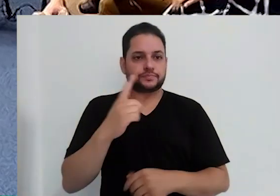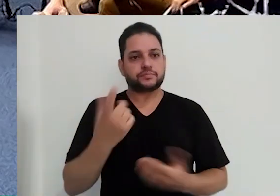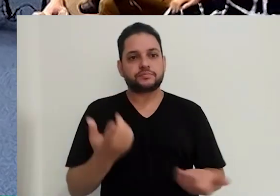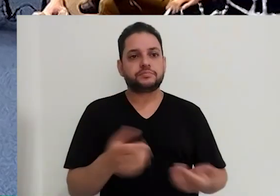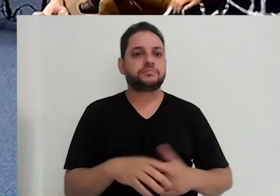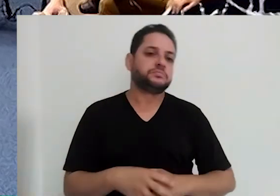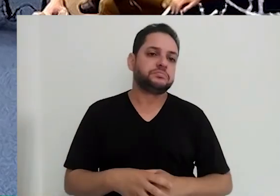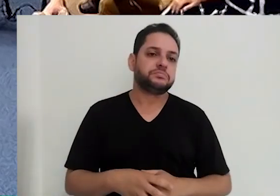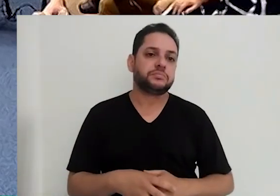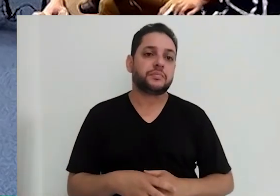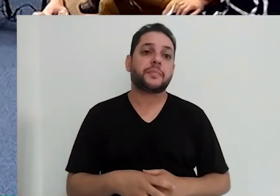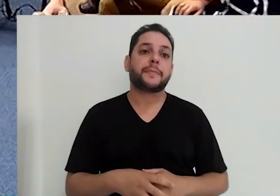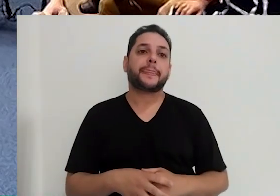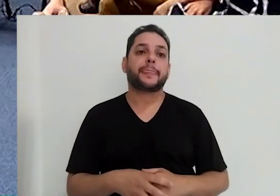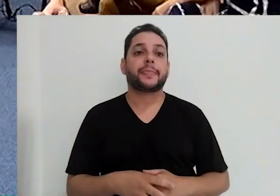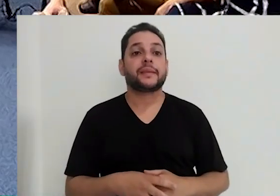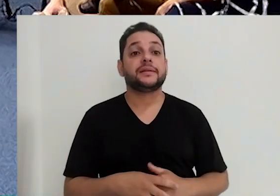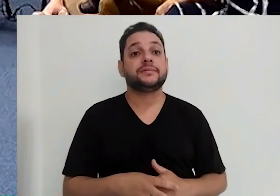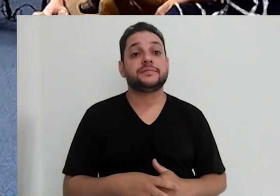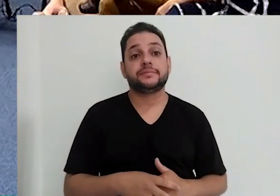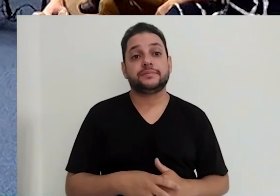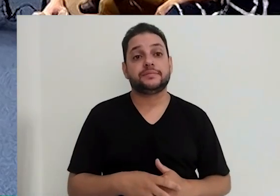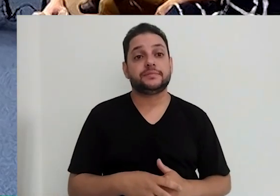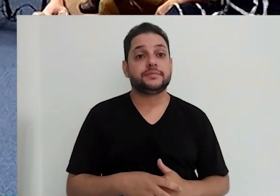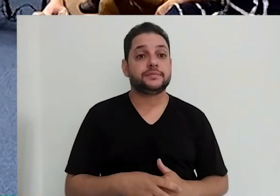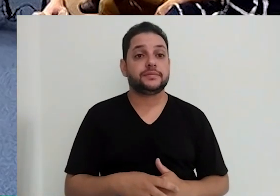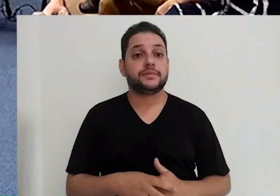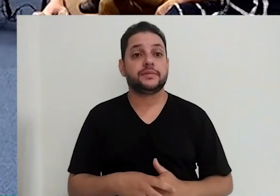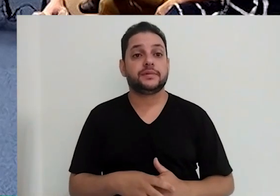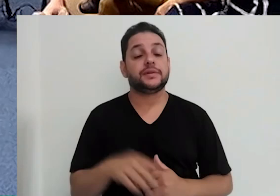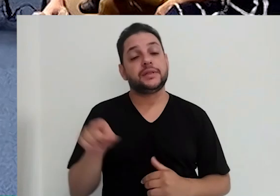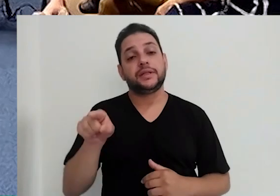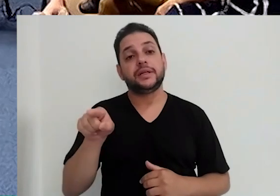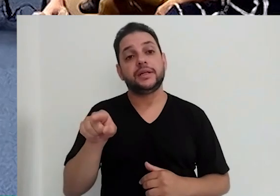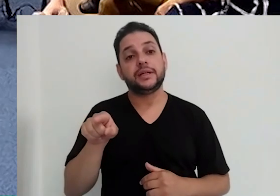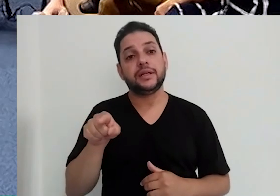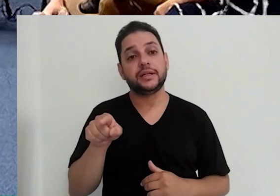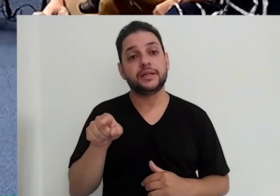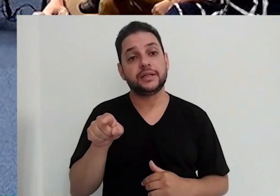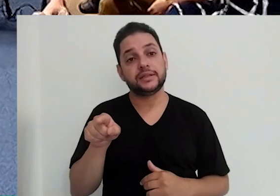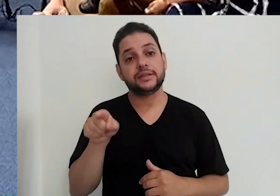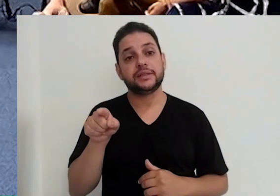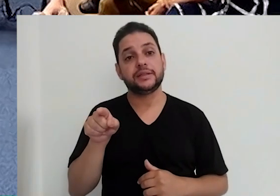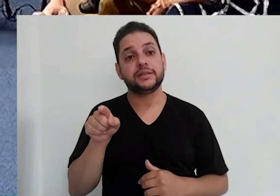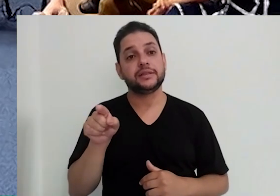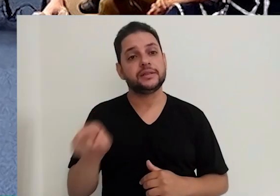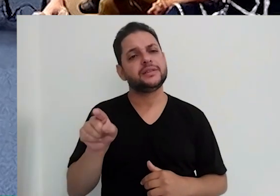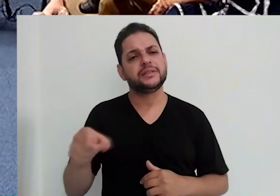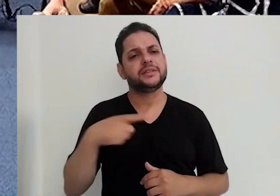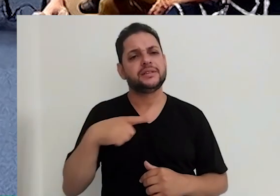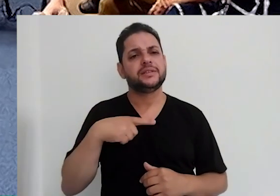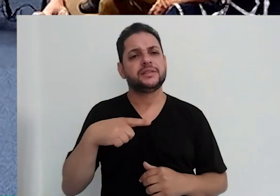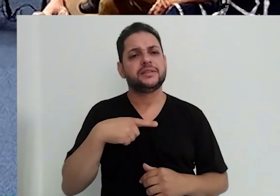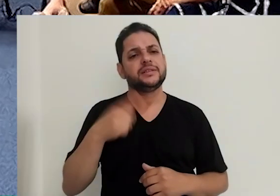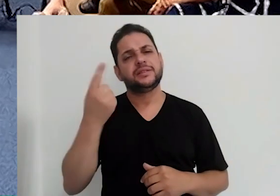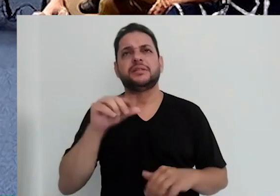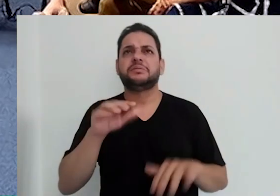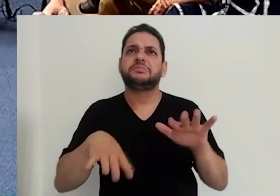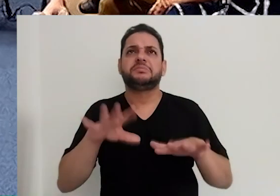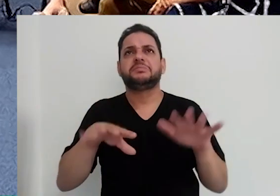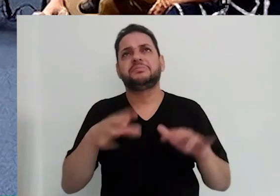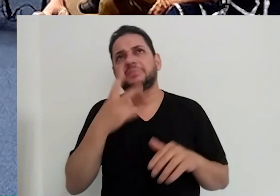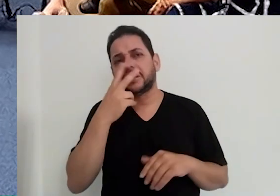enfim ele ele eh eh tem uma hora lá que ele meio que se emociona mas não